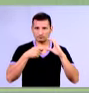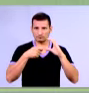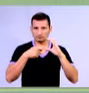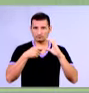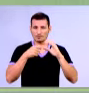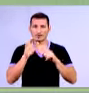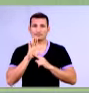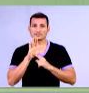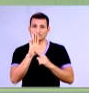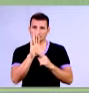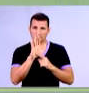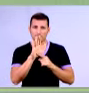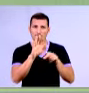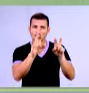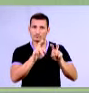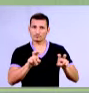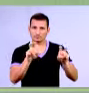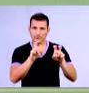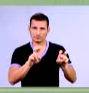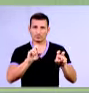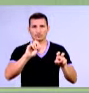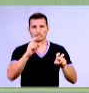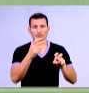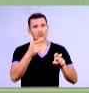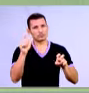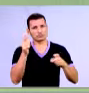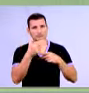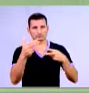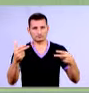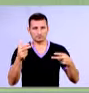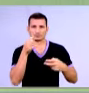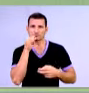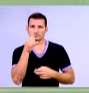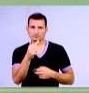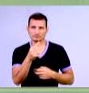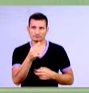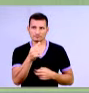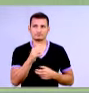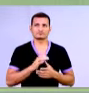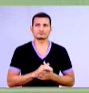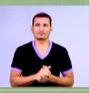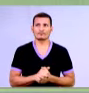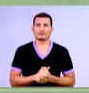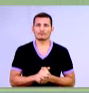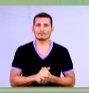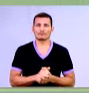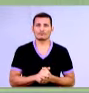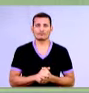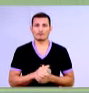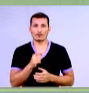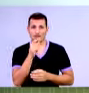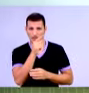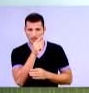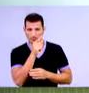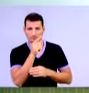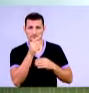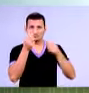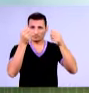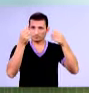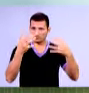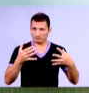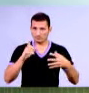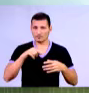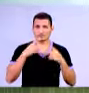meio de computador ou outro dispositivo eletrônico. Essa definição eu acho ela